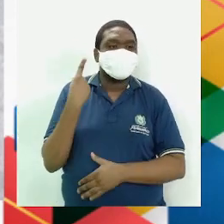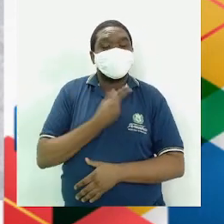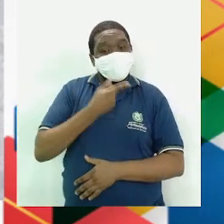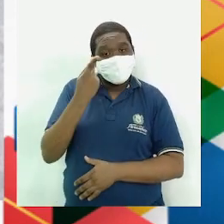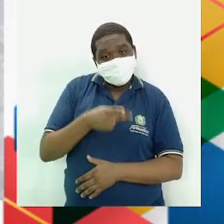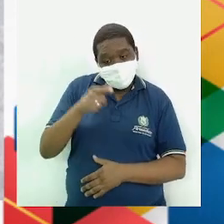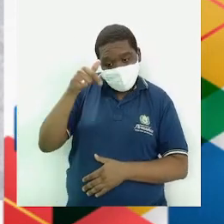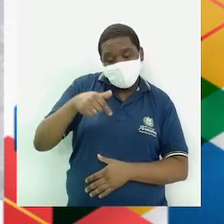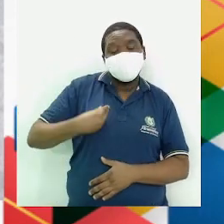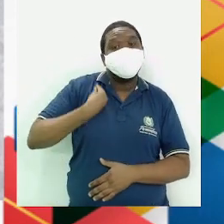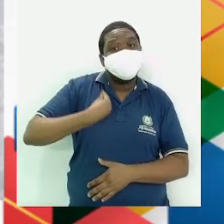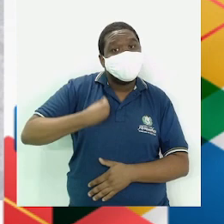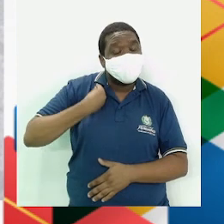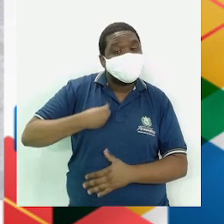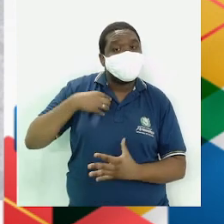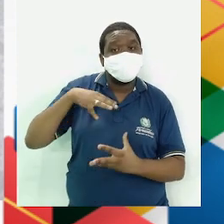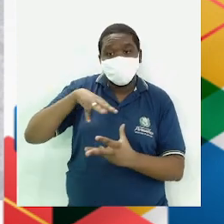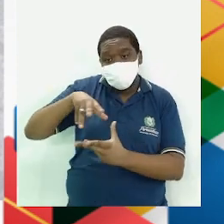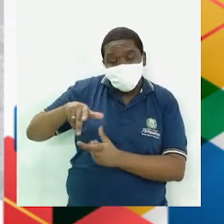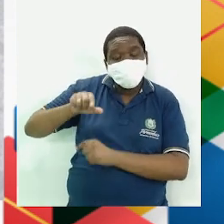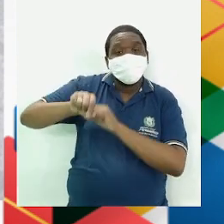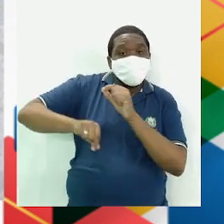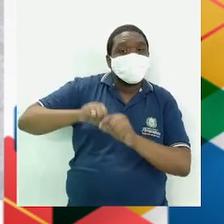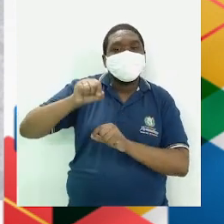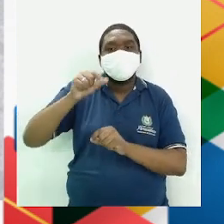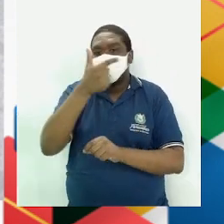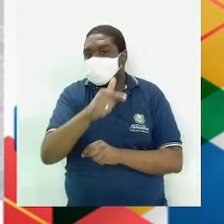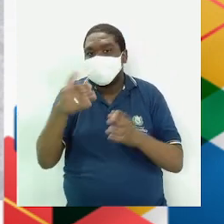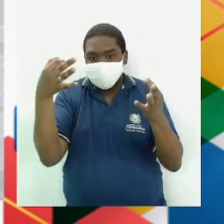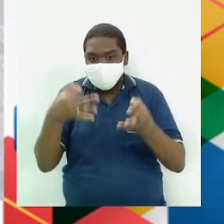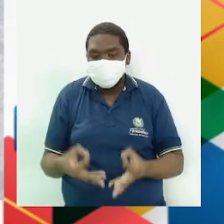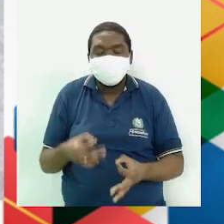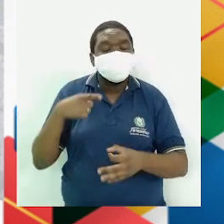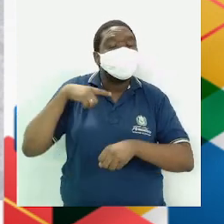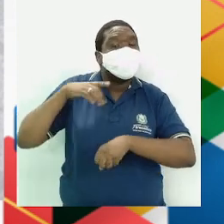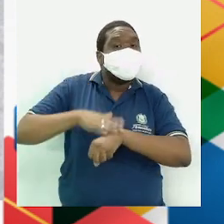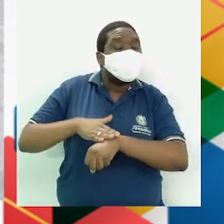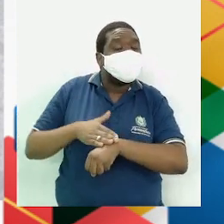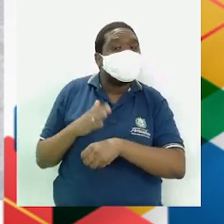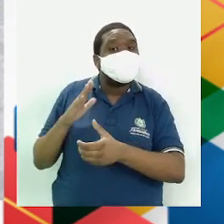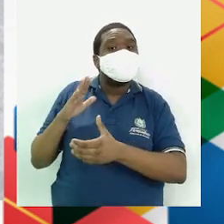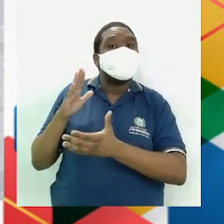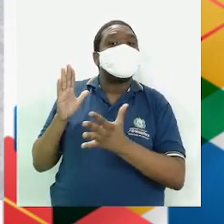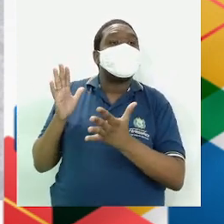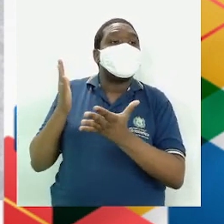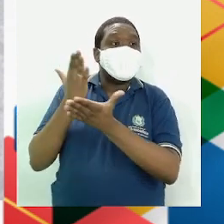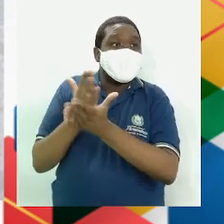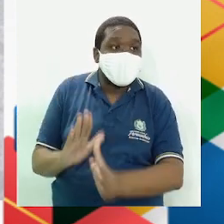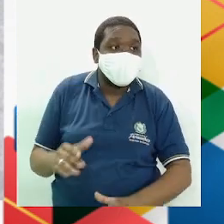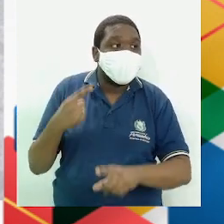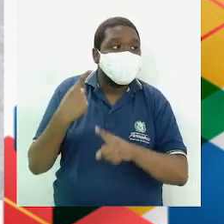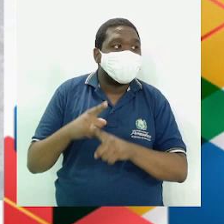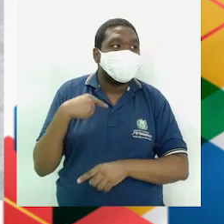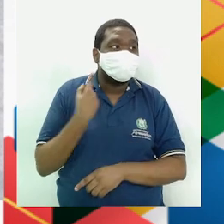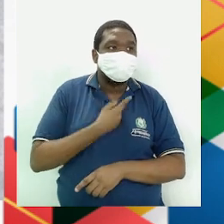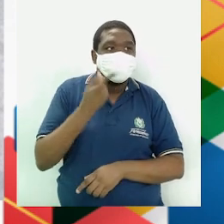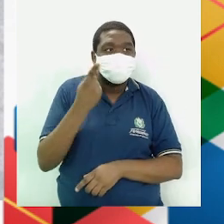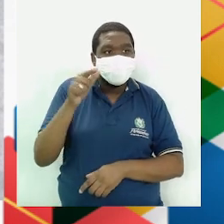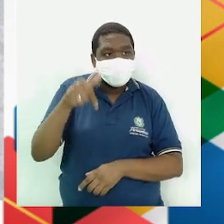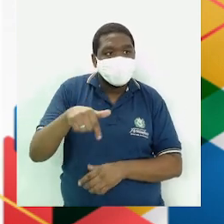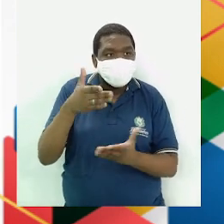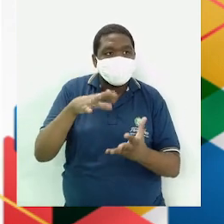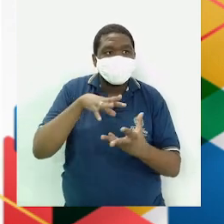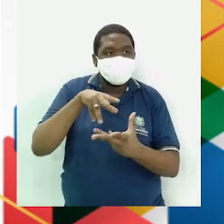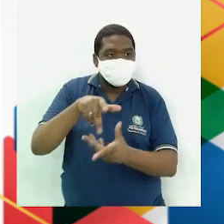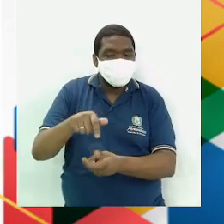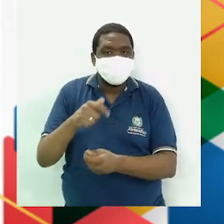vivemos, né? Que é imperfeito, que é mortal e tem um prazo de validade, porque nós encontramos nesse mundo sensível com o